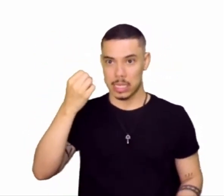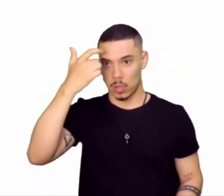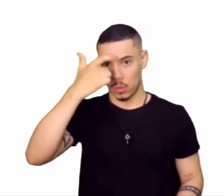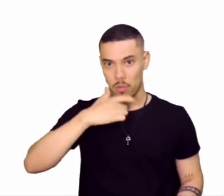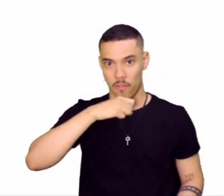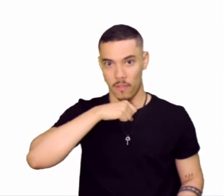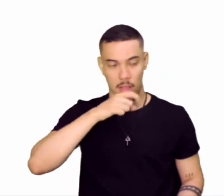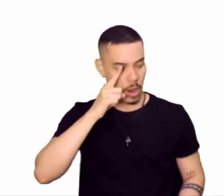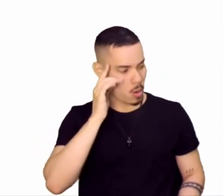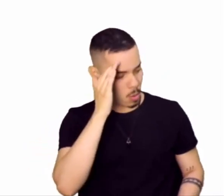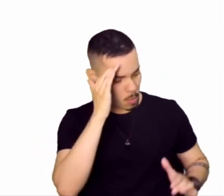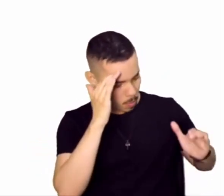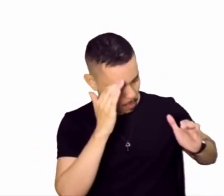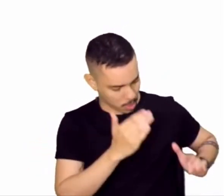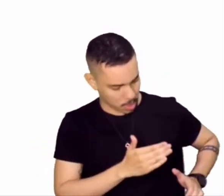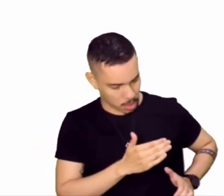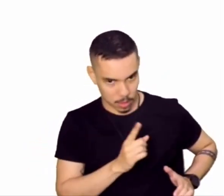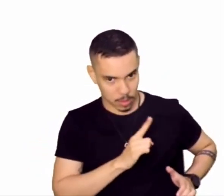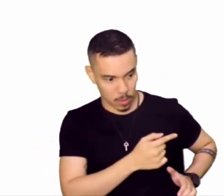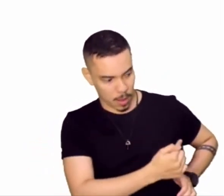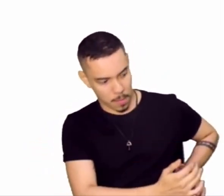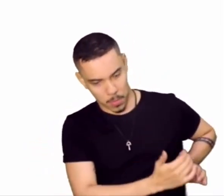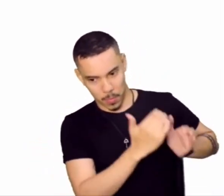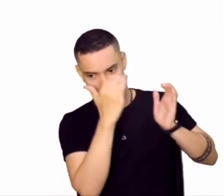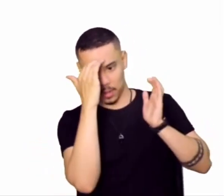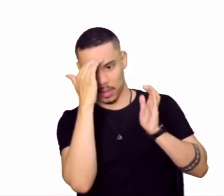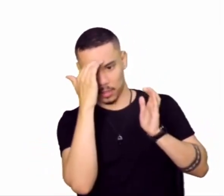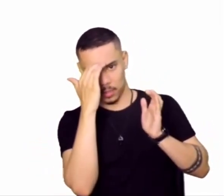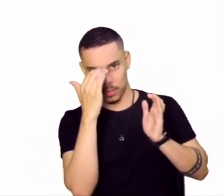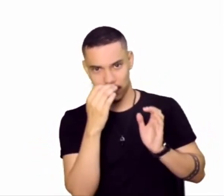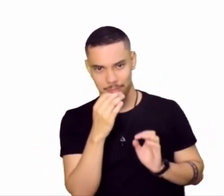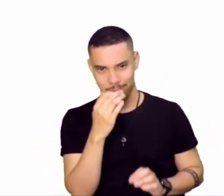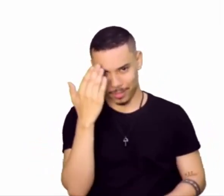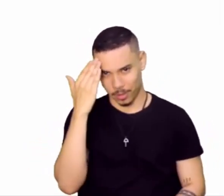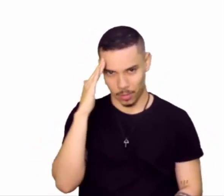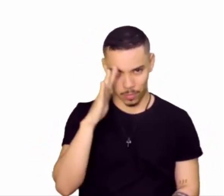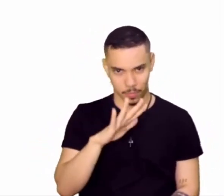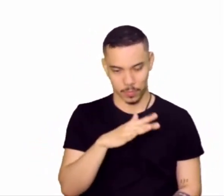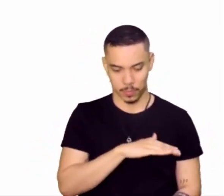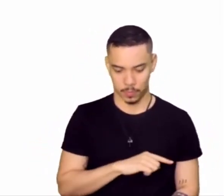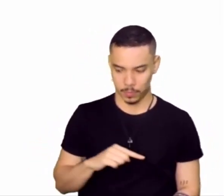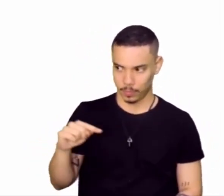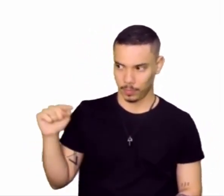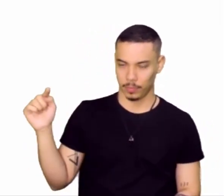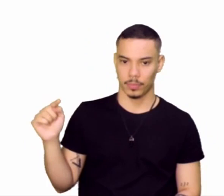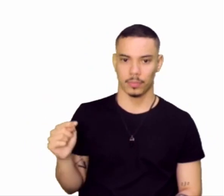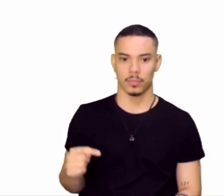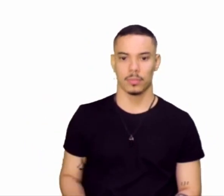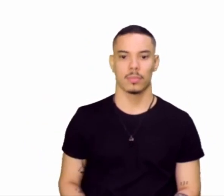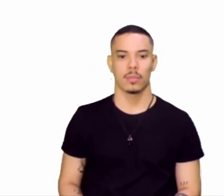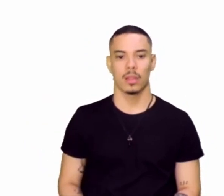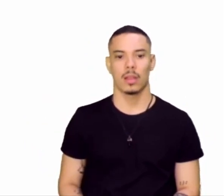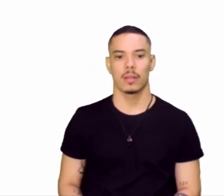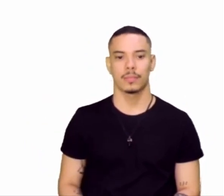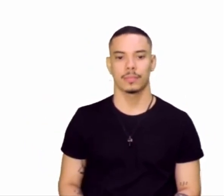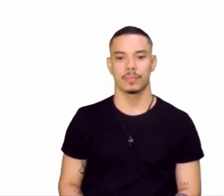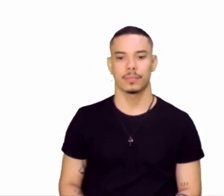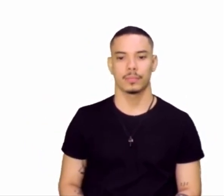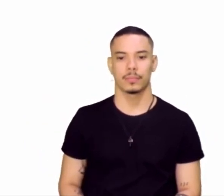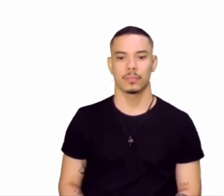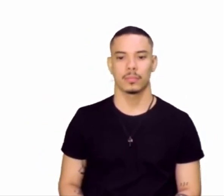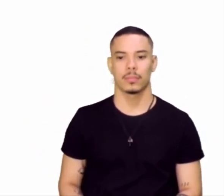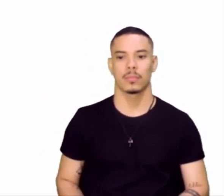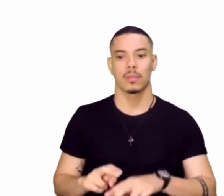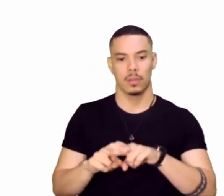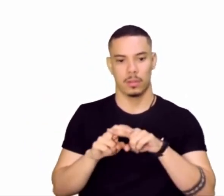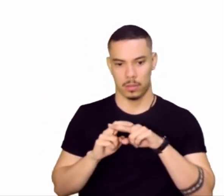etc. E ele obedece aqui, ele respeita, tá? Então assim, autoritário porque a hierarquia, pois, divide